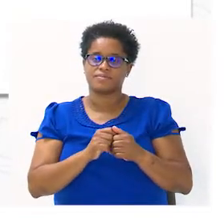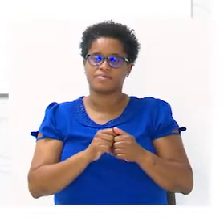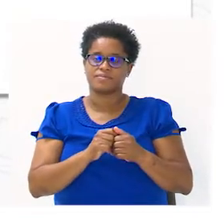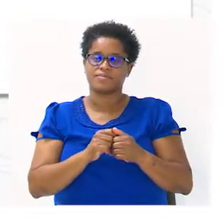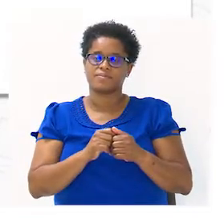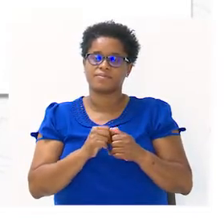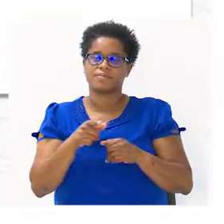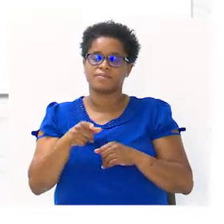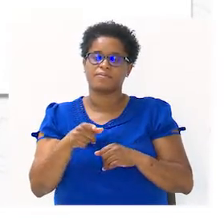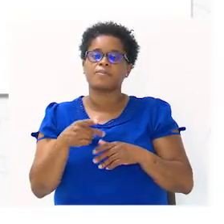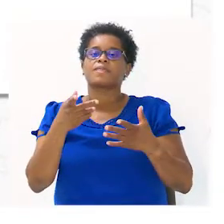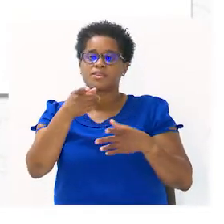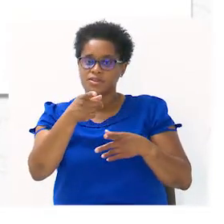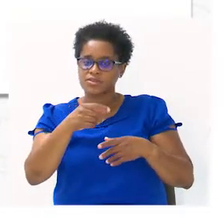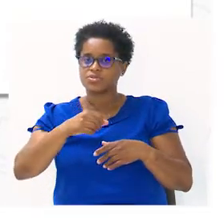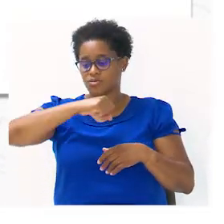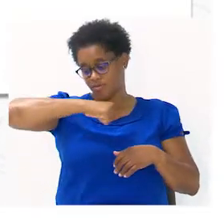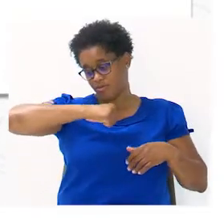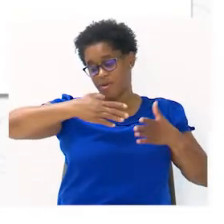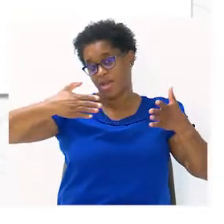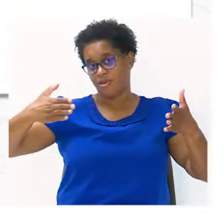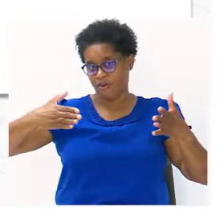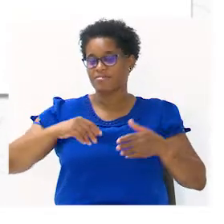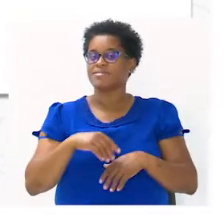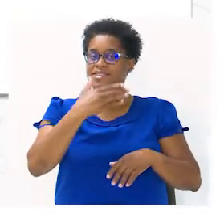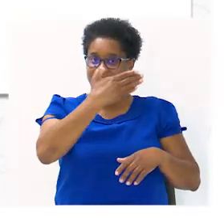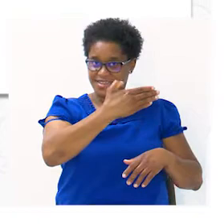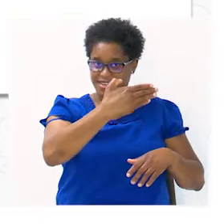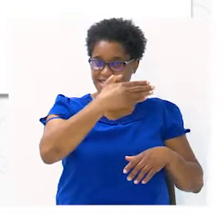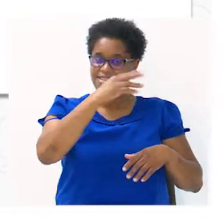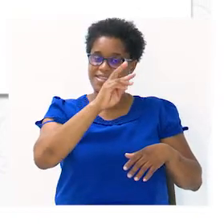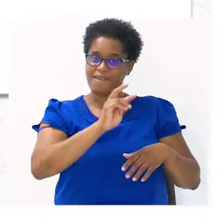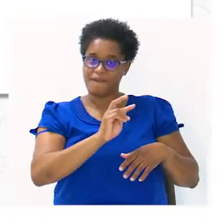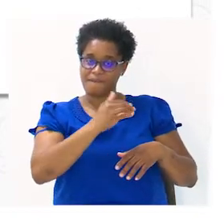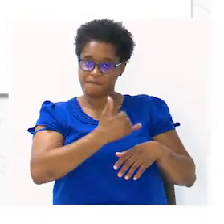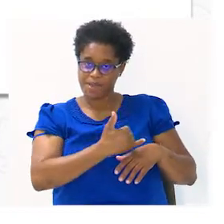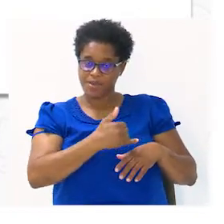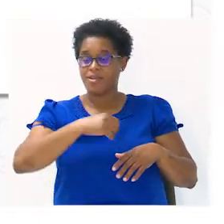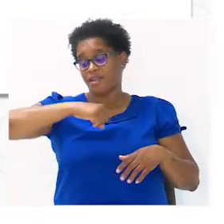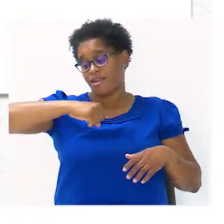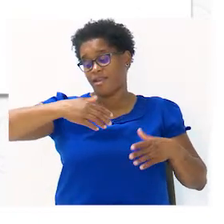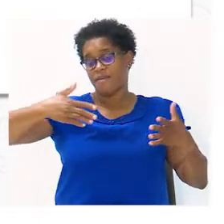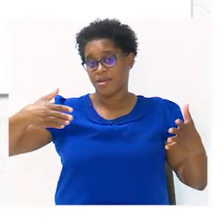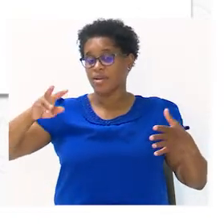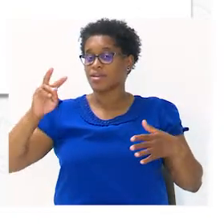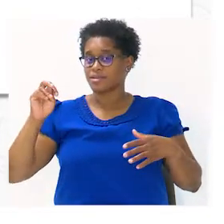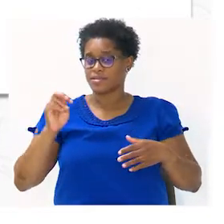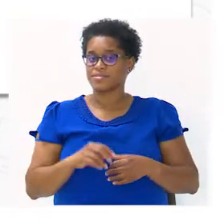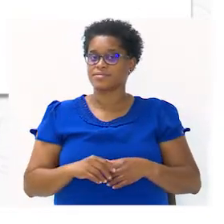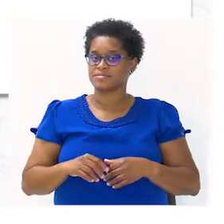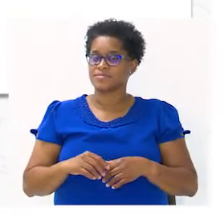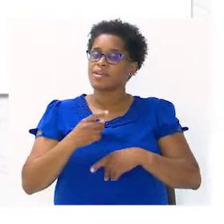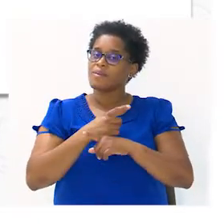colocaram? Isso, maior. 7 meios é maior que 3, porque